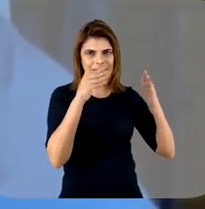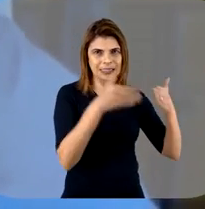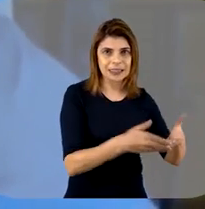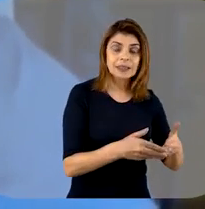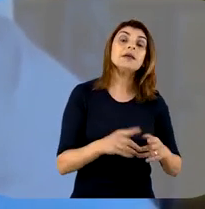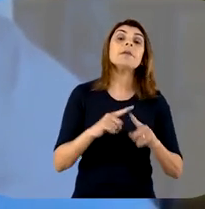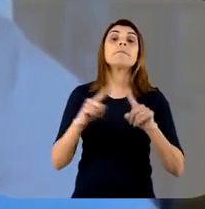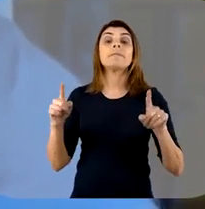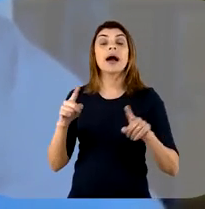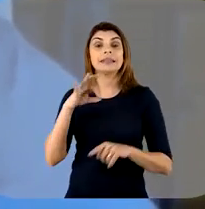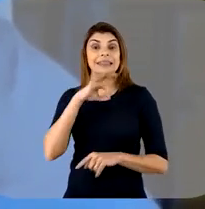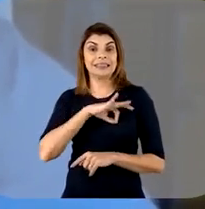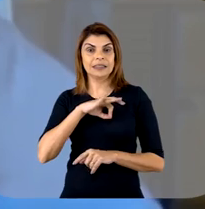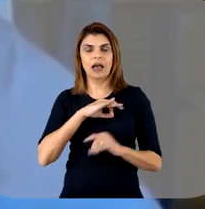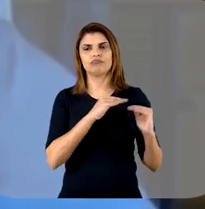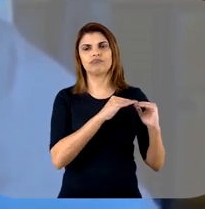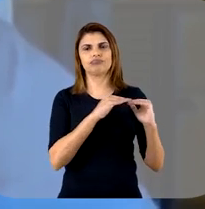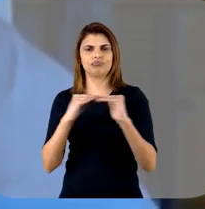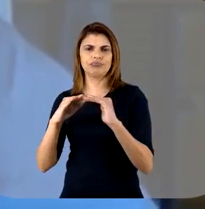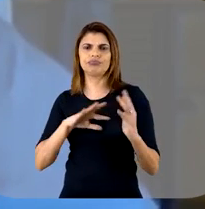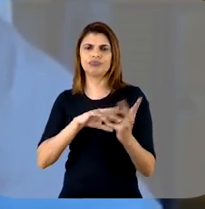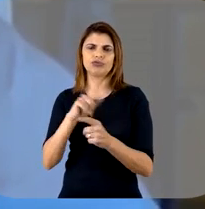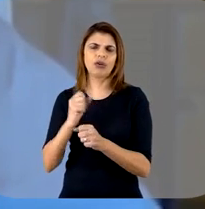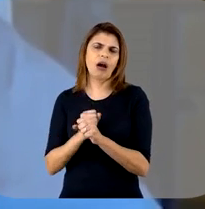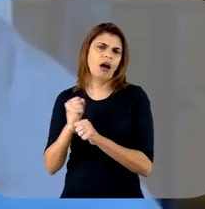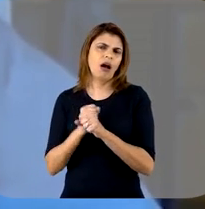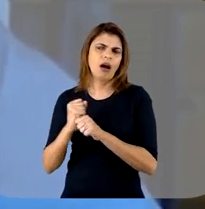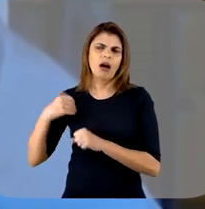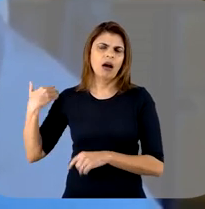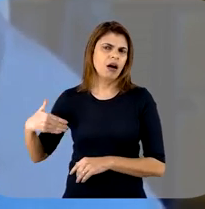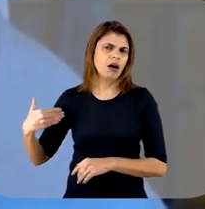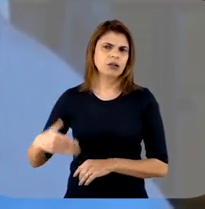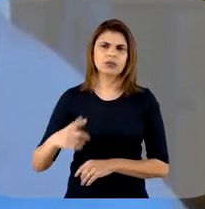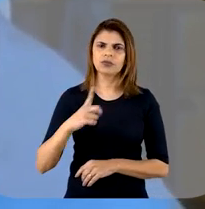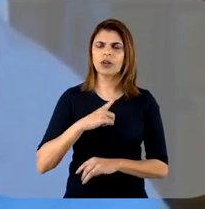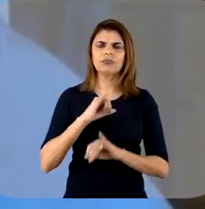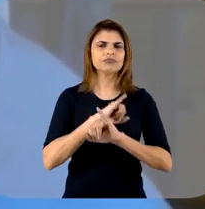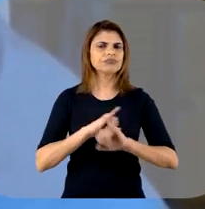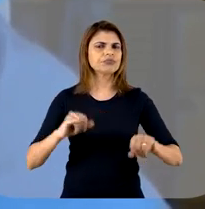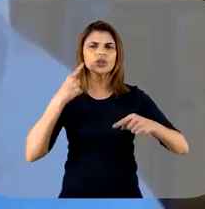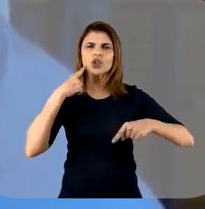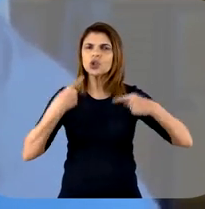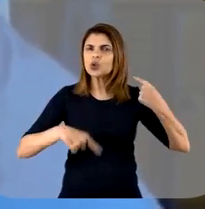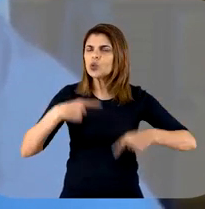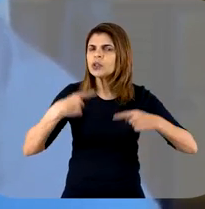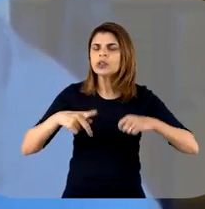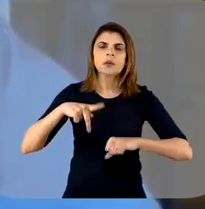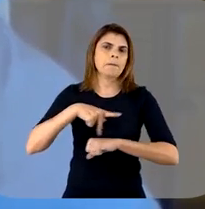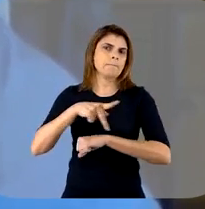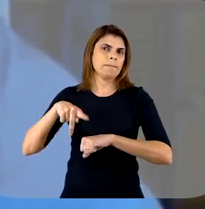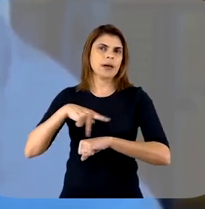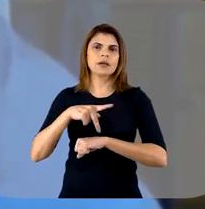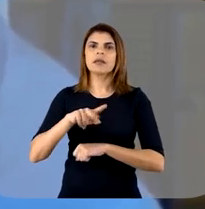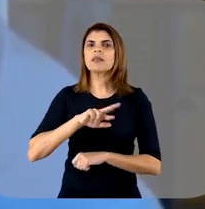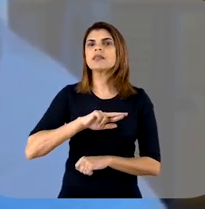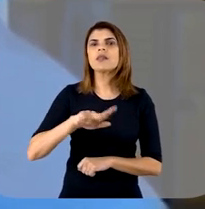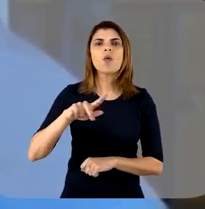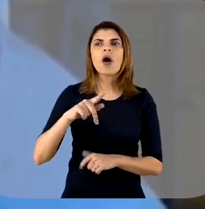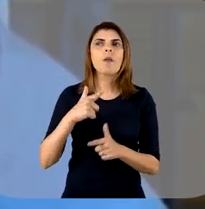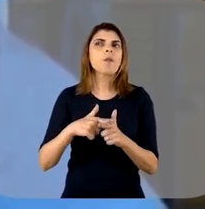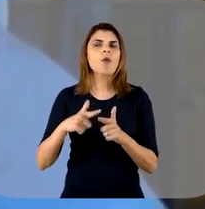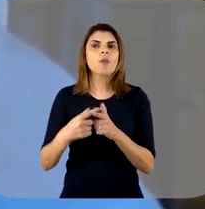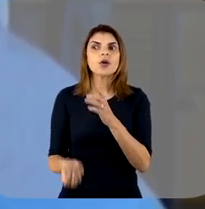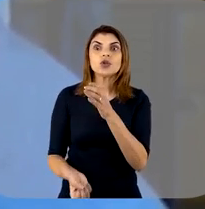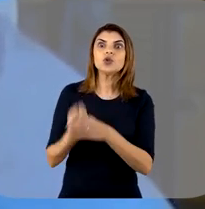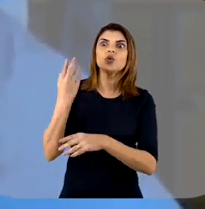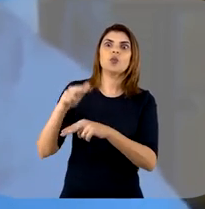Mas a ideia da renda universal é uma ideia que já vem há muitos anos, né, se discutindo em muitos países. Não é um problema que